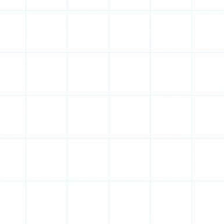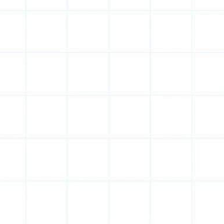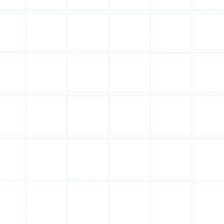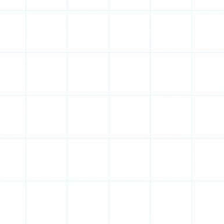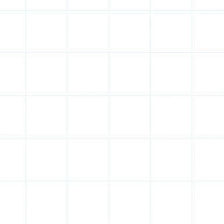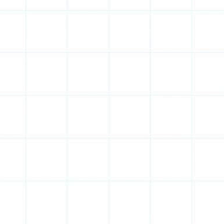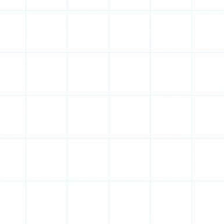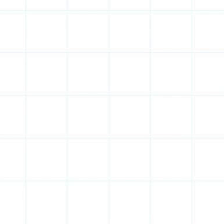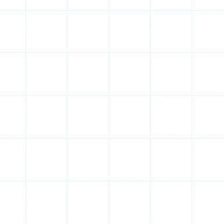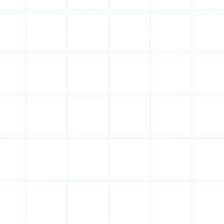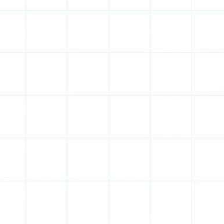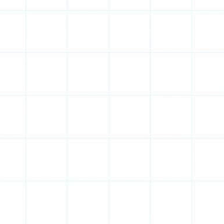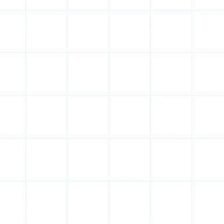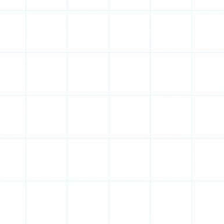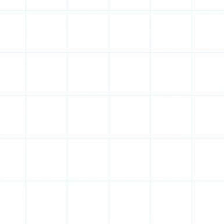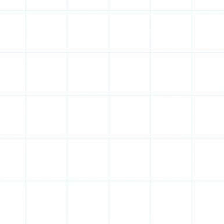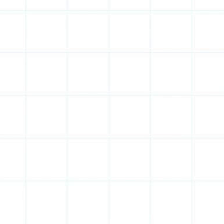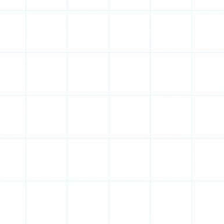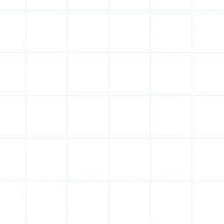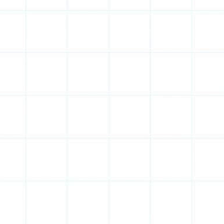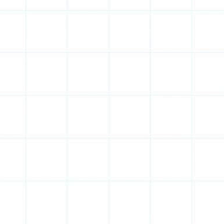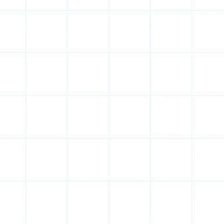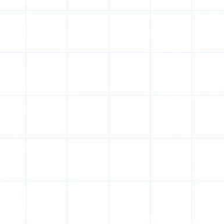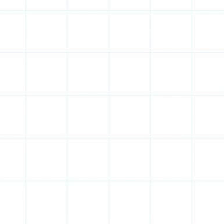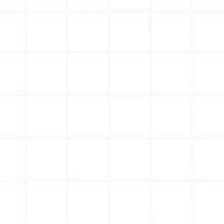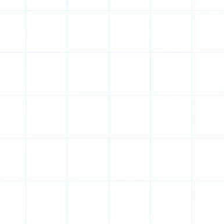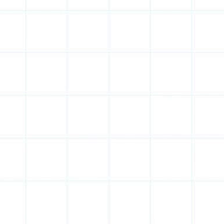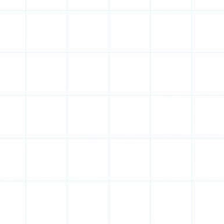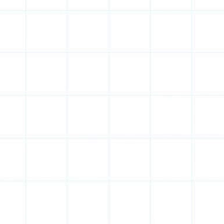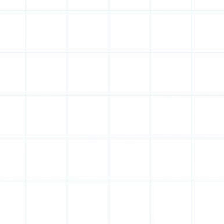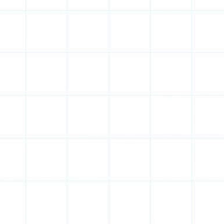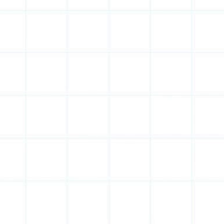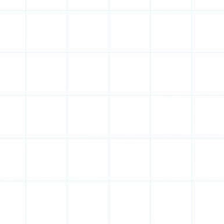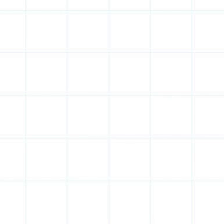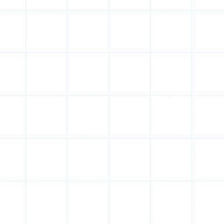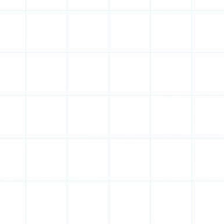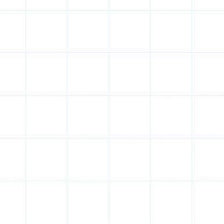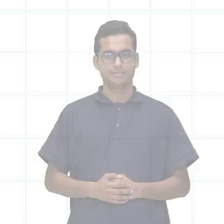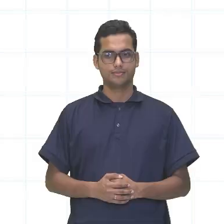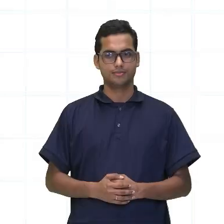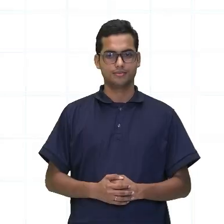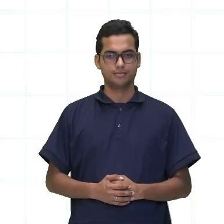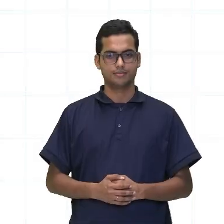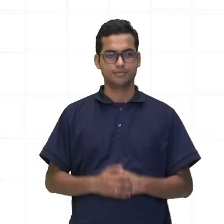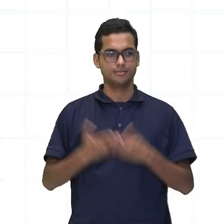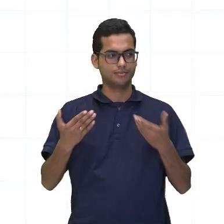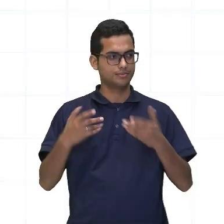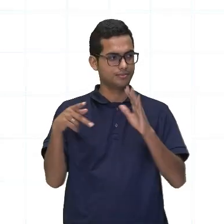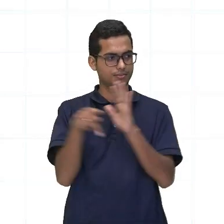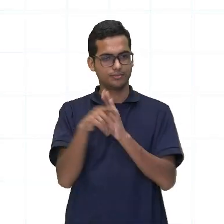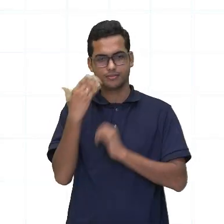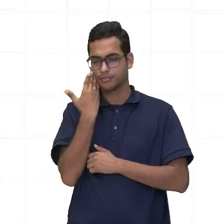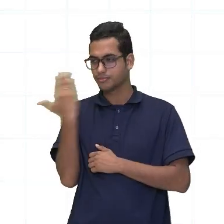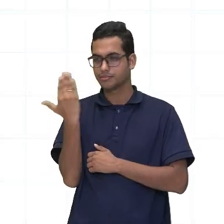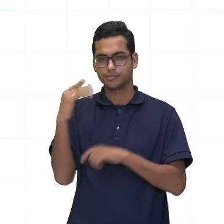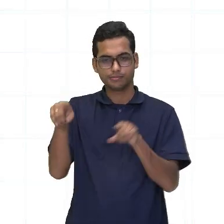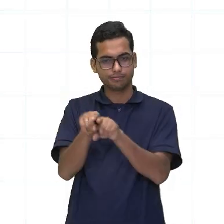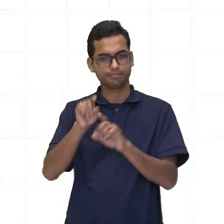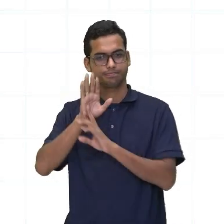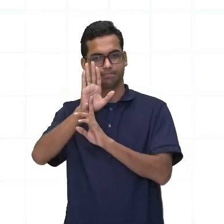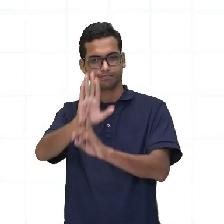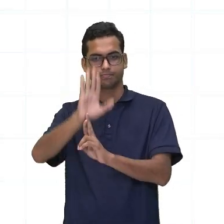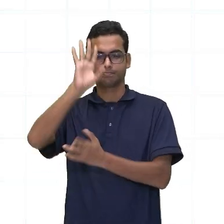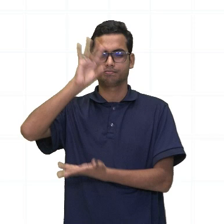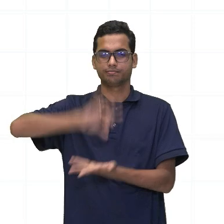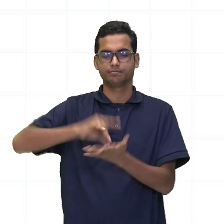é arte ou não é? Ou seja, aí a fonte é o Urinal de Porcelana Branco, considerada uma das obras mais representativas